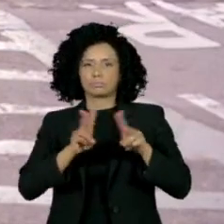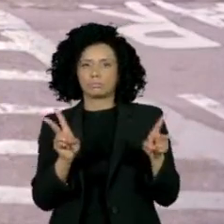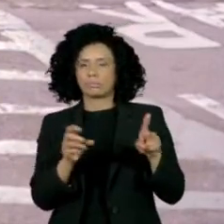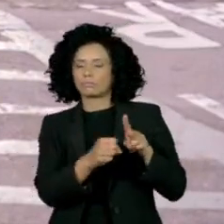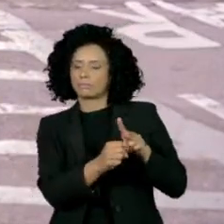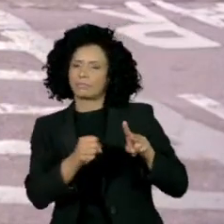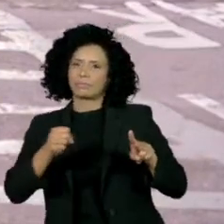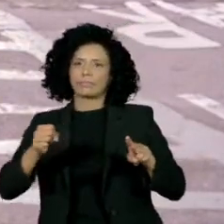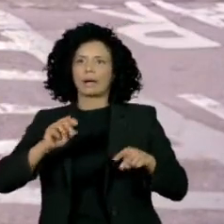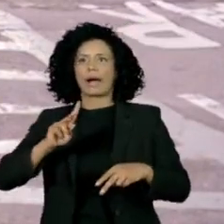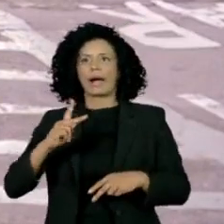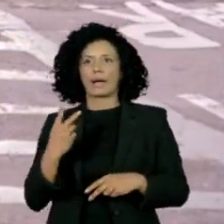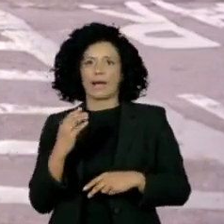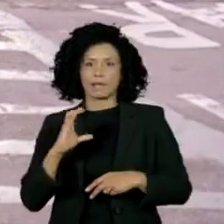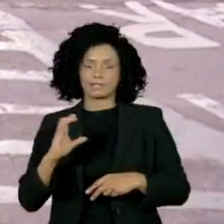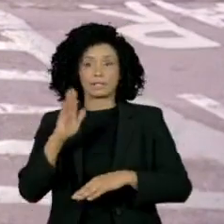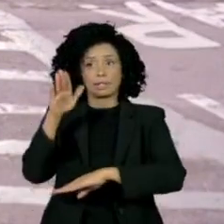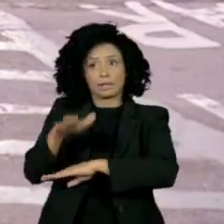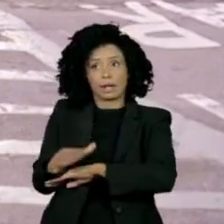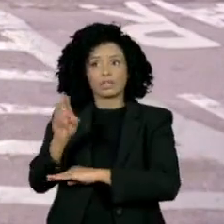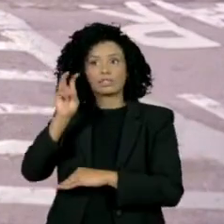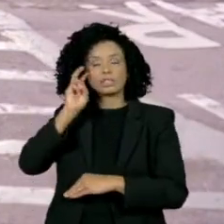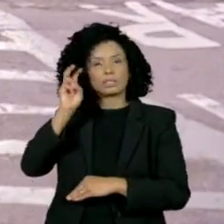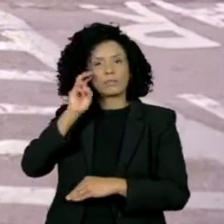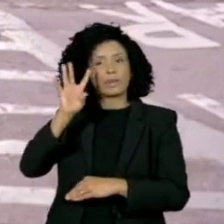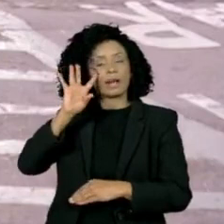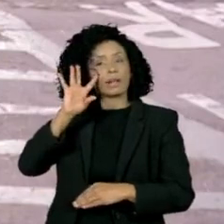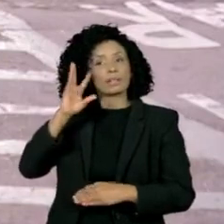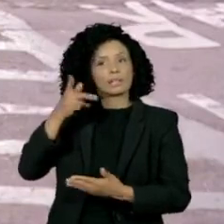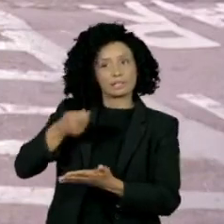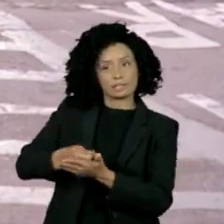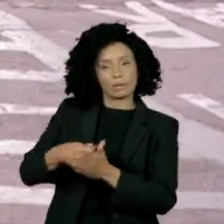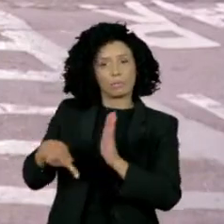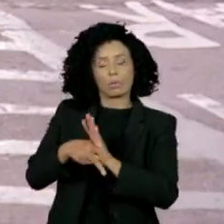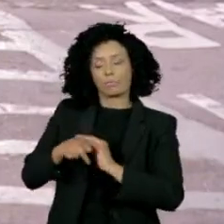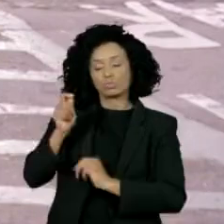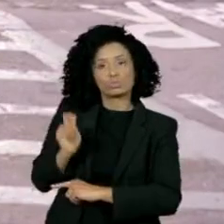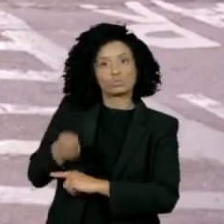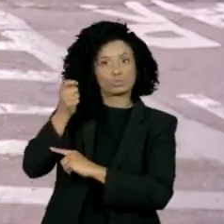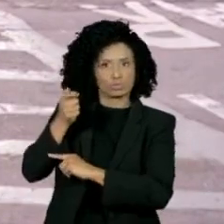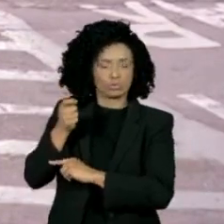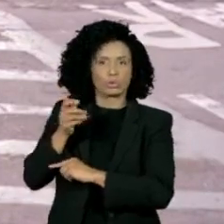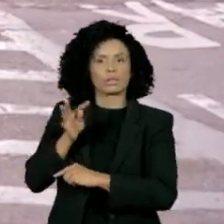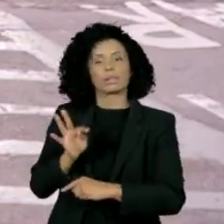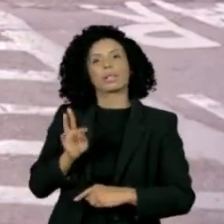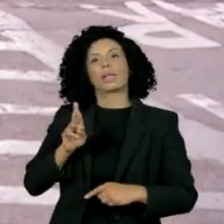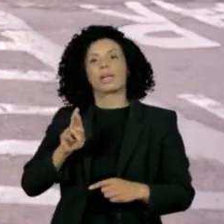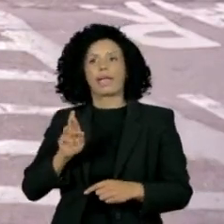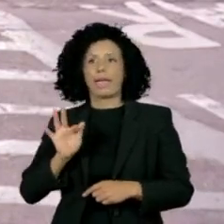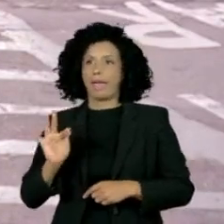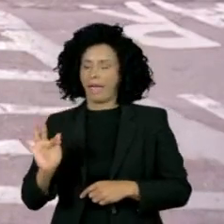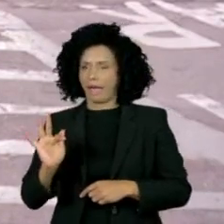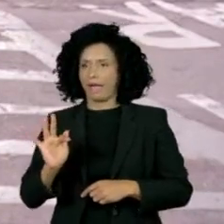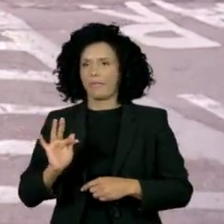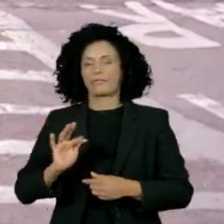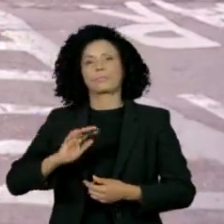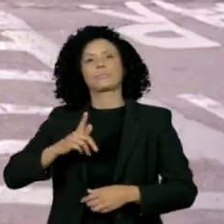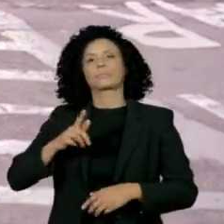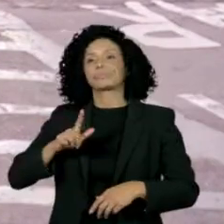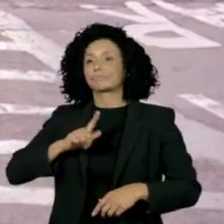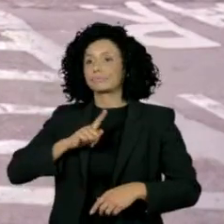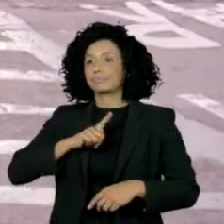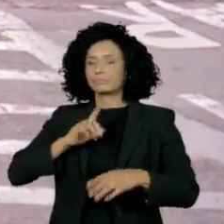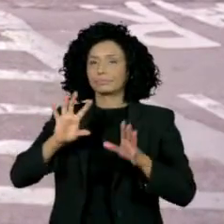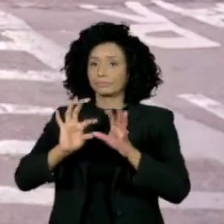desta quinta-feira. A decisão foi do juiz do Tribunal Regional Federal da Primeira Região, Ney Belo. Ribeiro é acusado